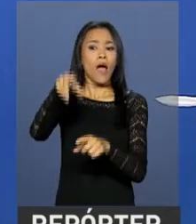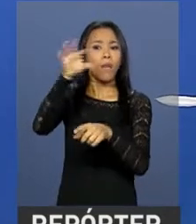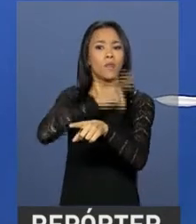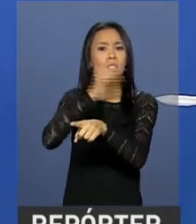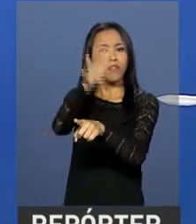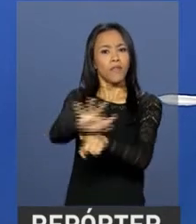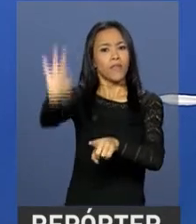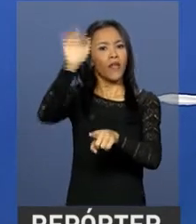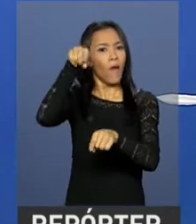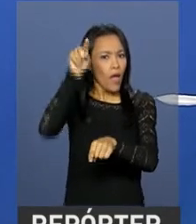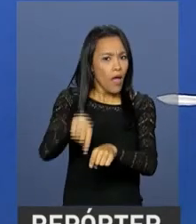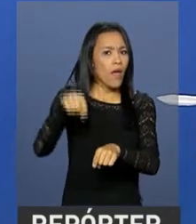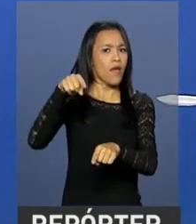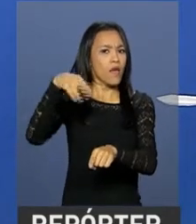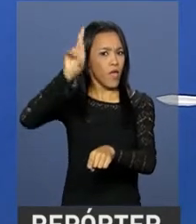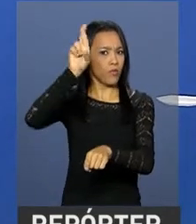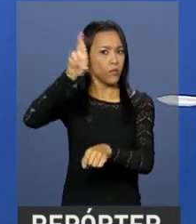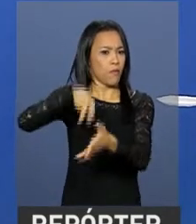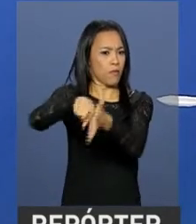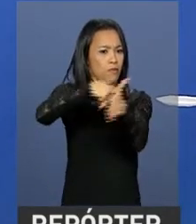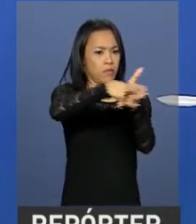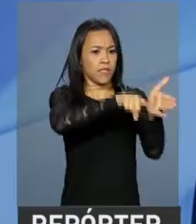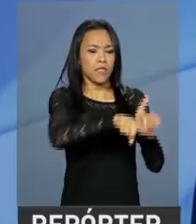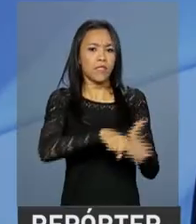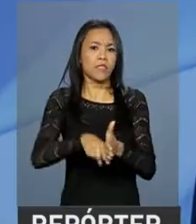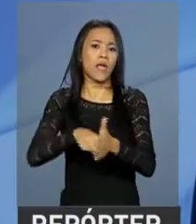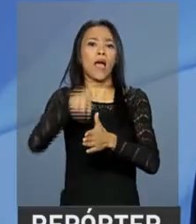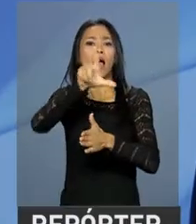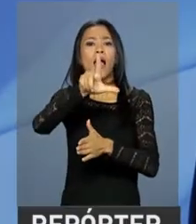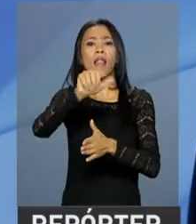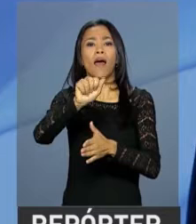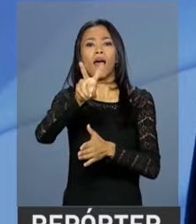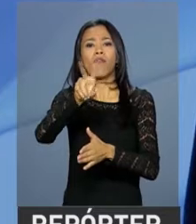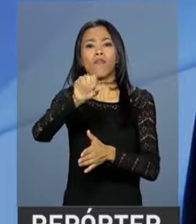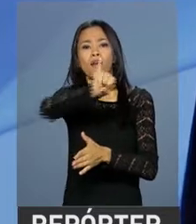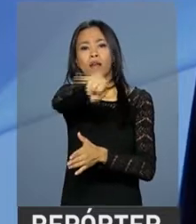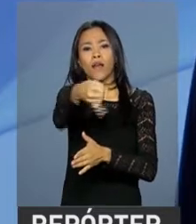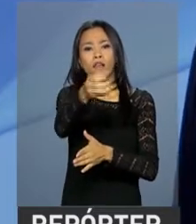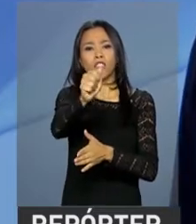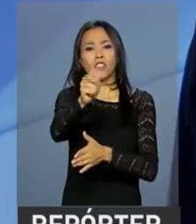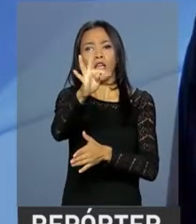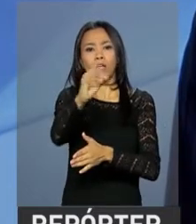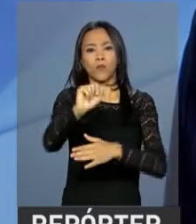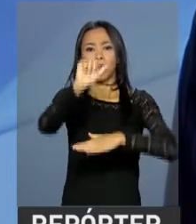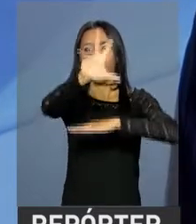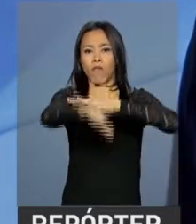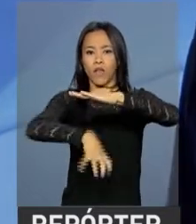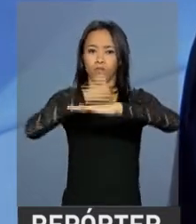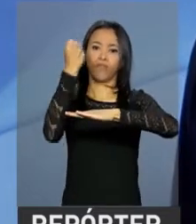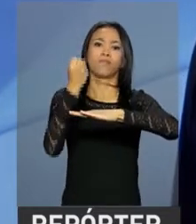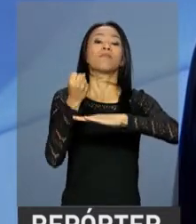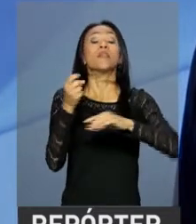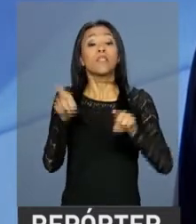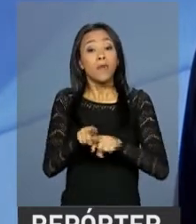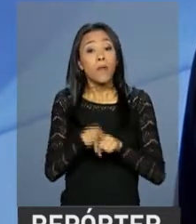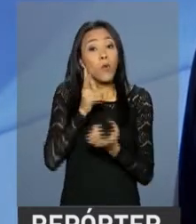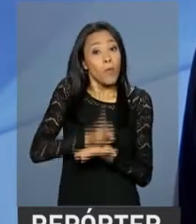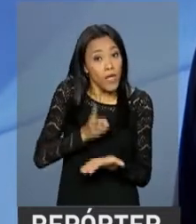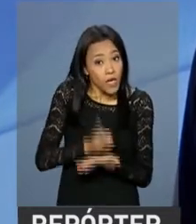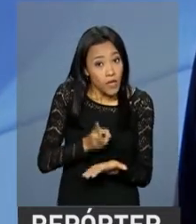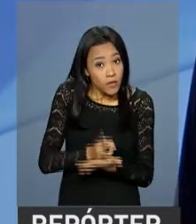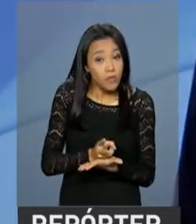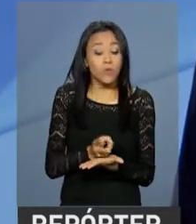por conduzir as investigações a lava jato o ministro torquato jardim ressaltou que o mesmo cuidado e